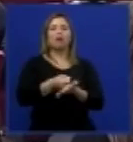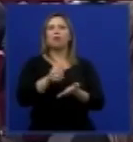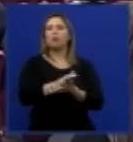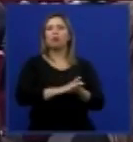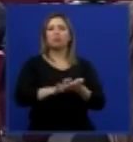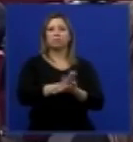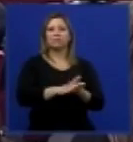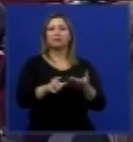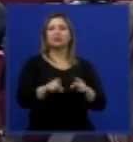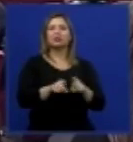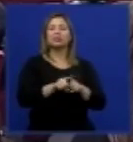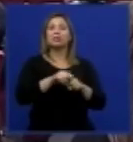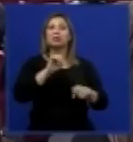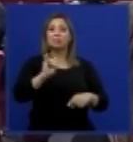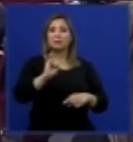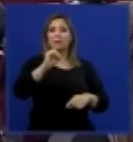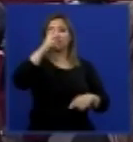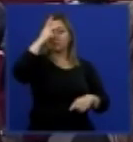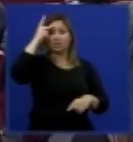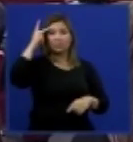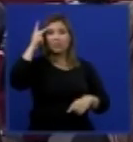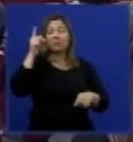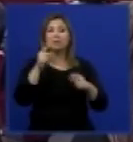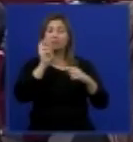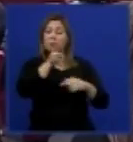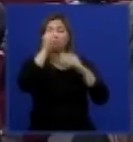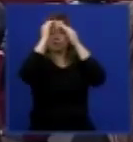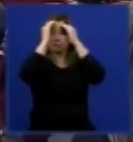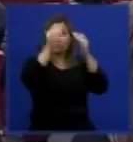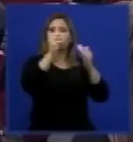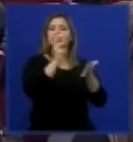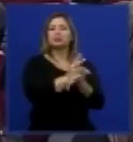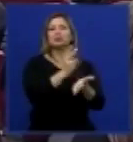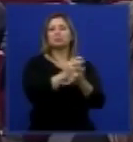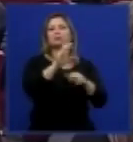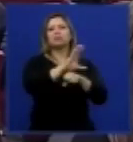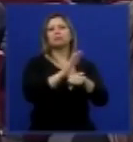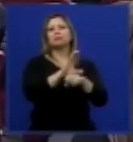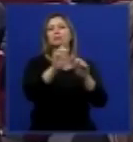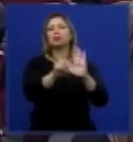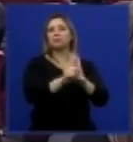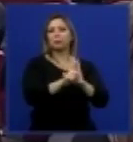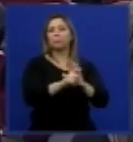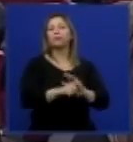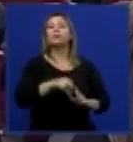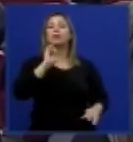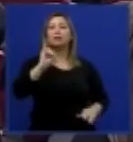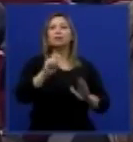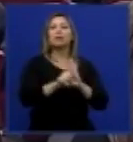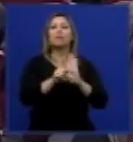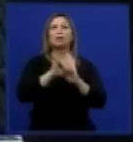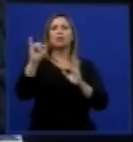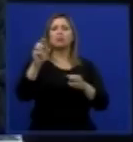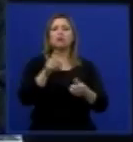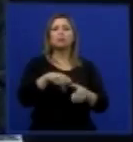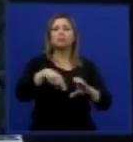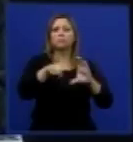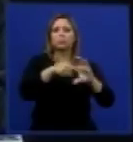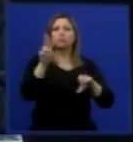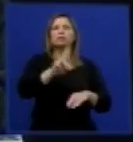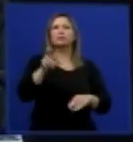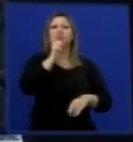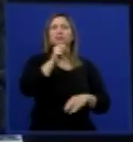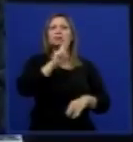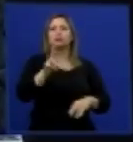deixar de fazer alguma coisa senão em virtude de lei Além do mais todas as importações de pneus usados para uso como matéria prima na